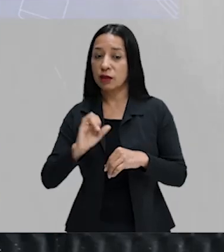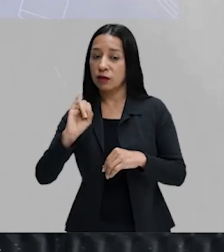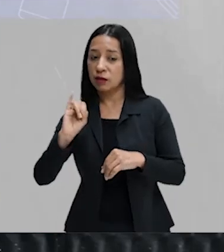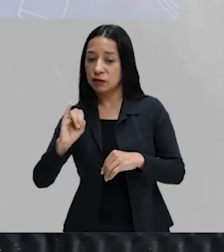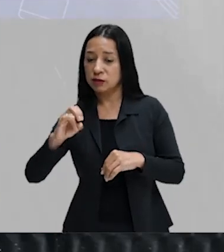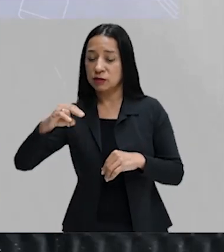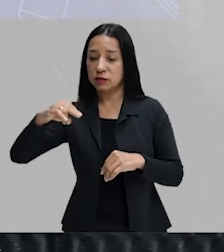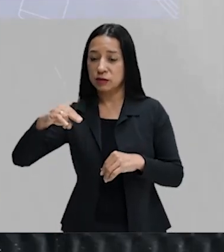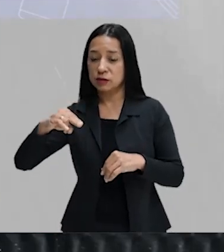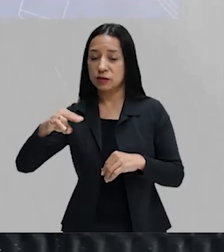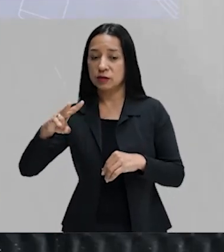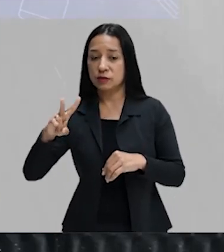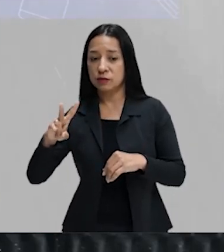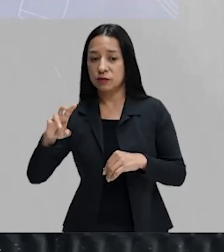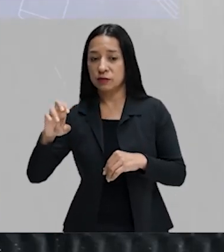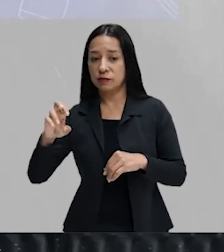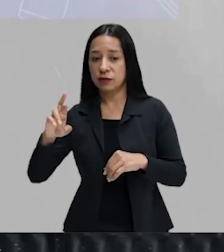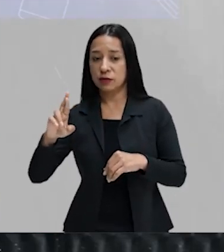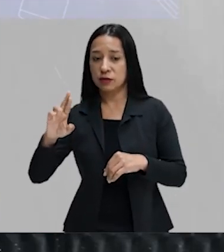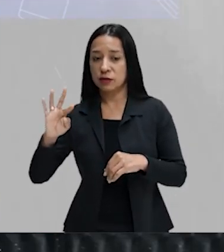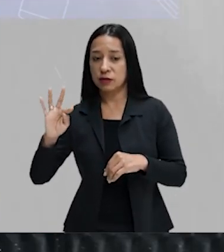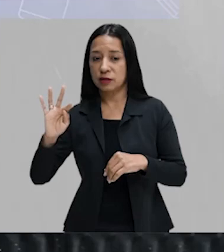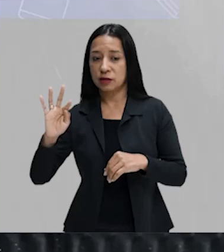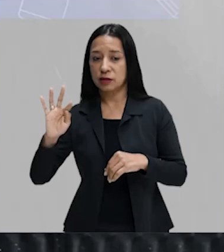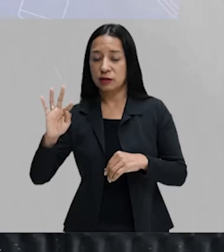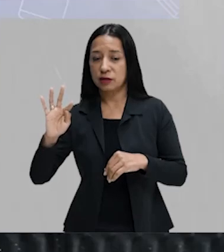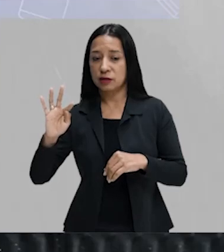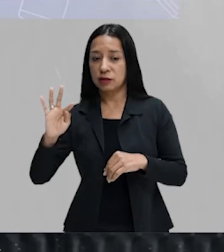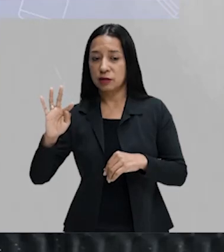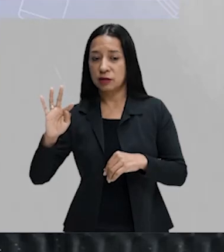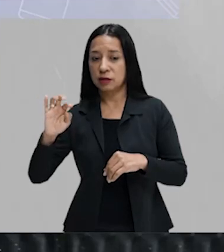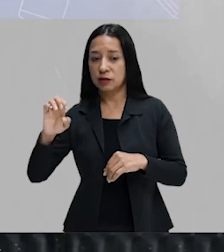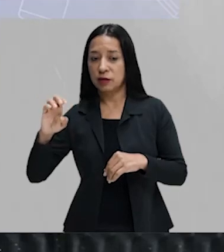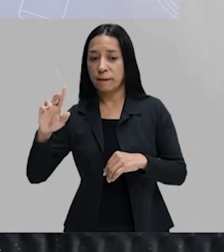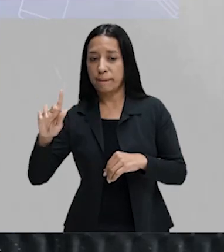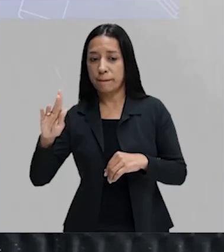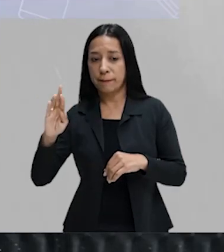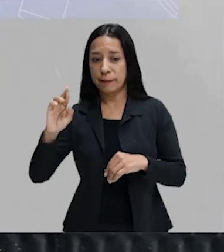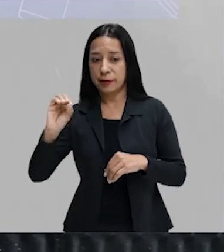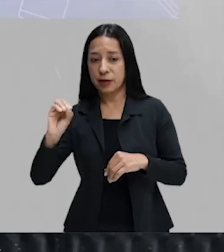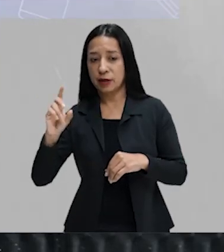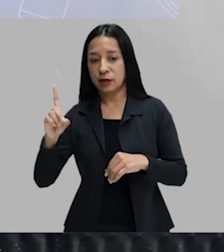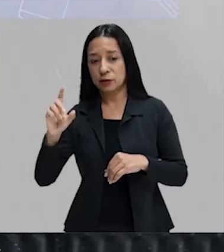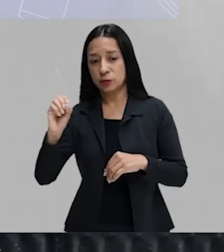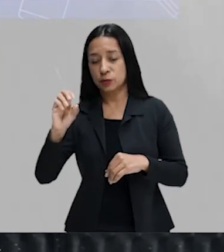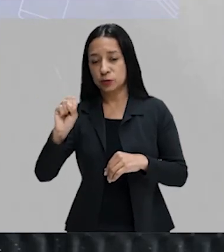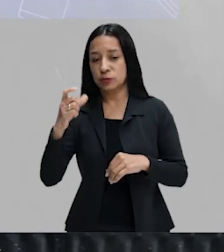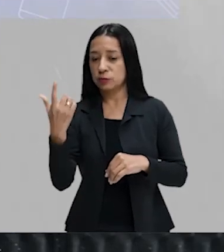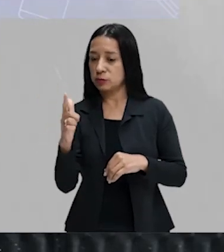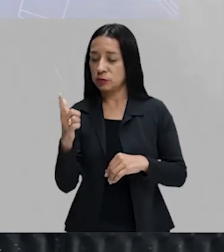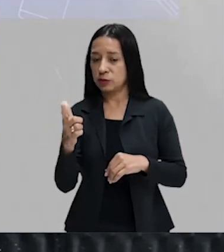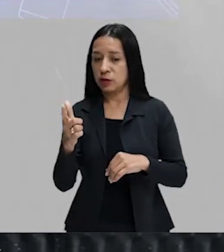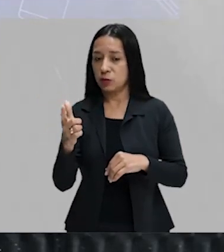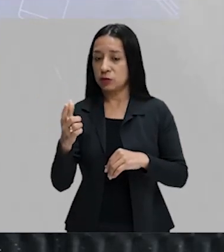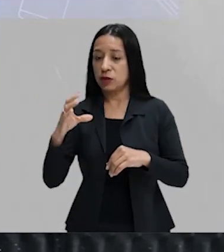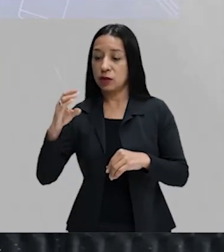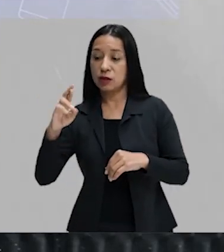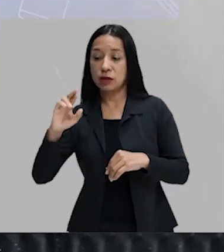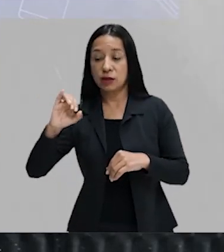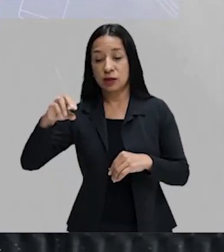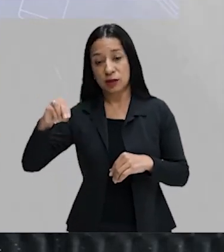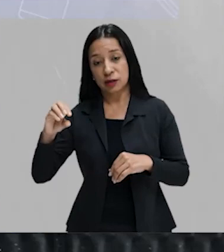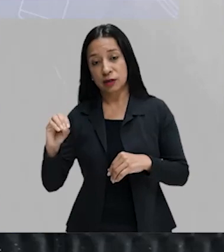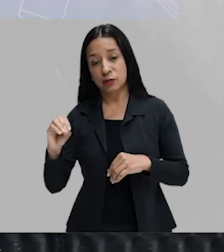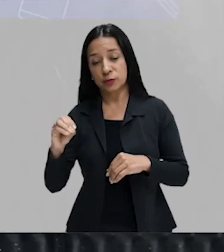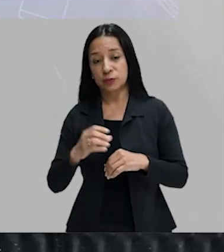que na verdade o crânio é a principal característica de um animal vertebrado, certo? Então, animal vertebrado é um indivíduo